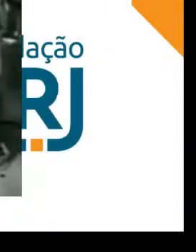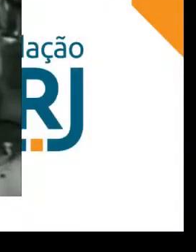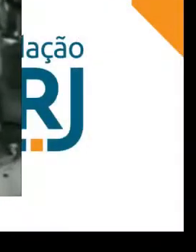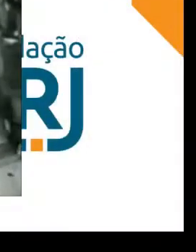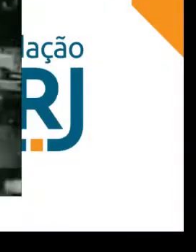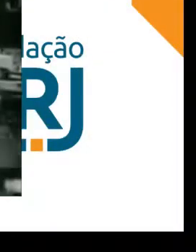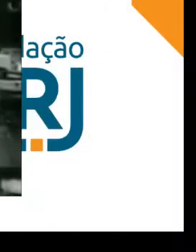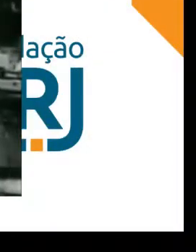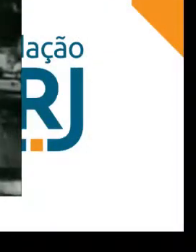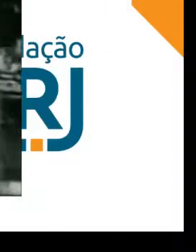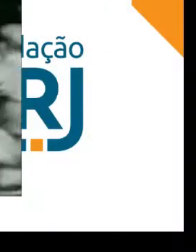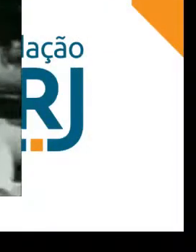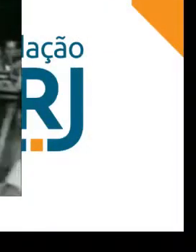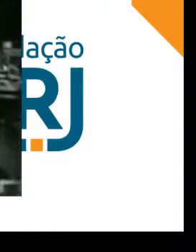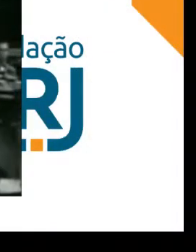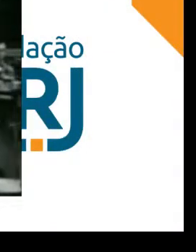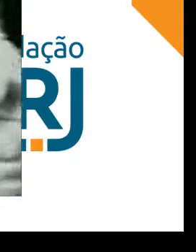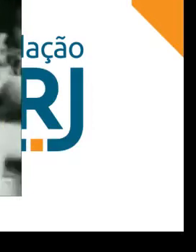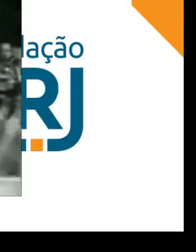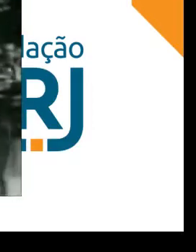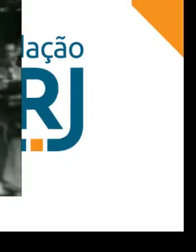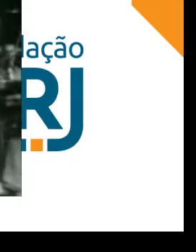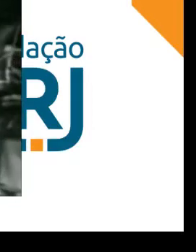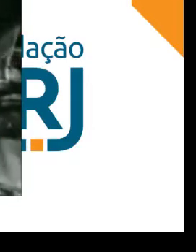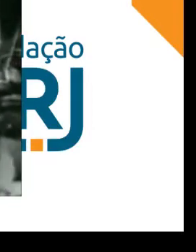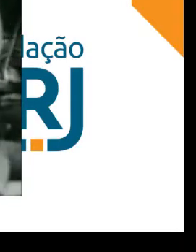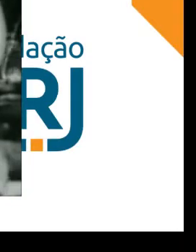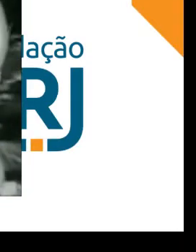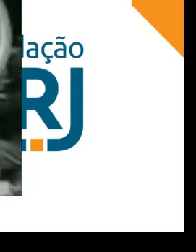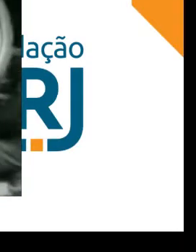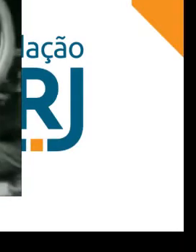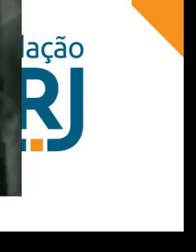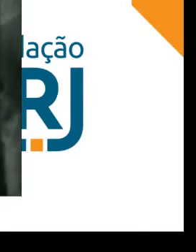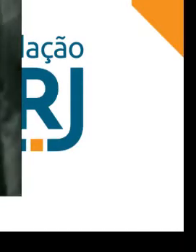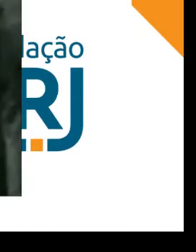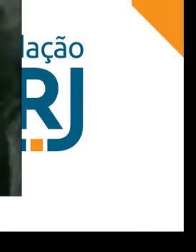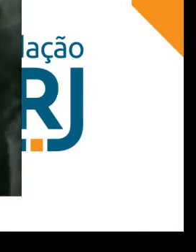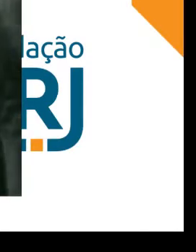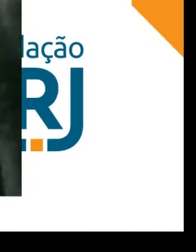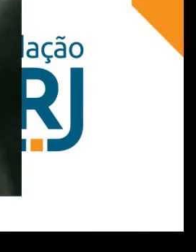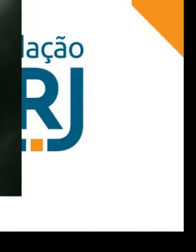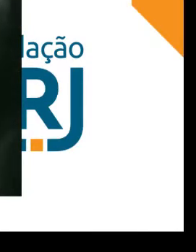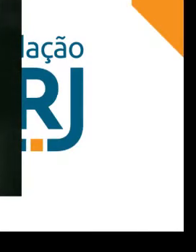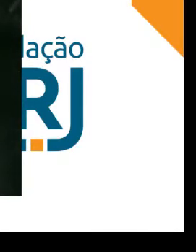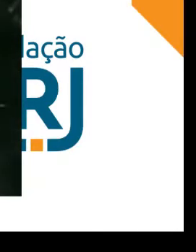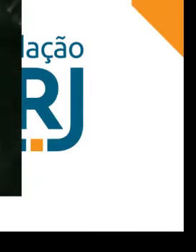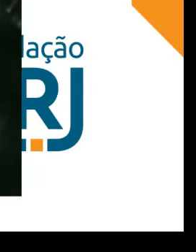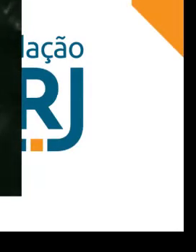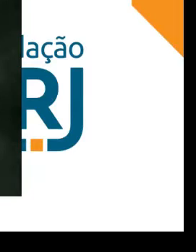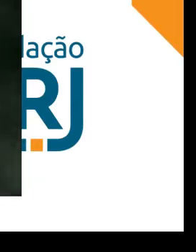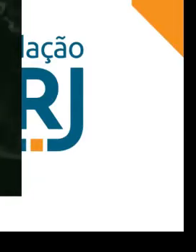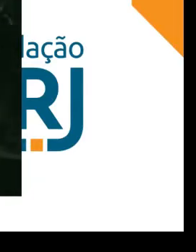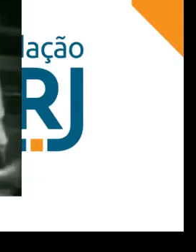própria produção em massa, através da linha de montagem móvel. Nascida na indústria automóvel, a linha de